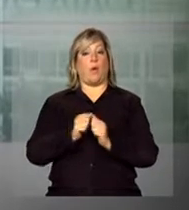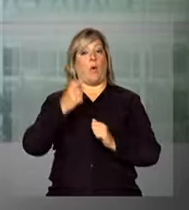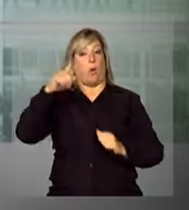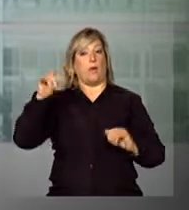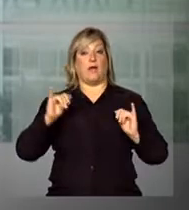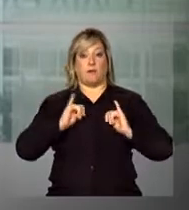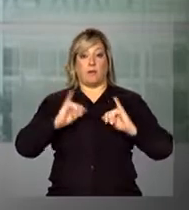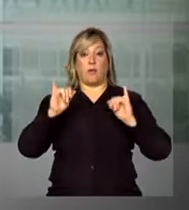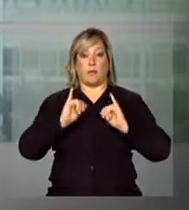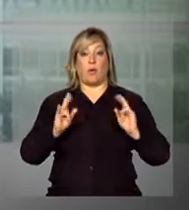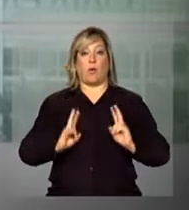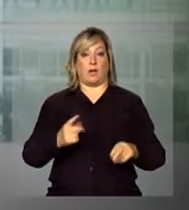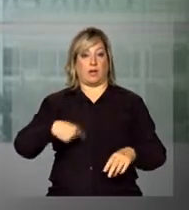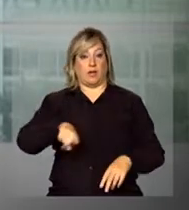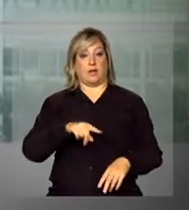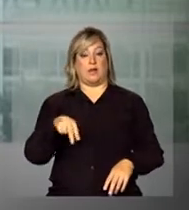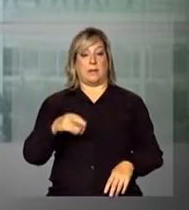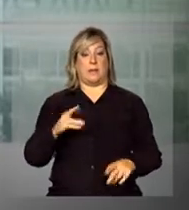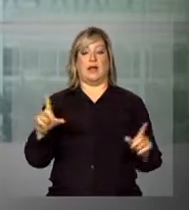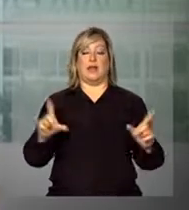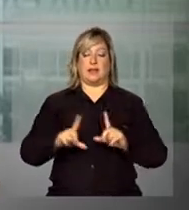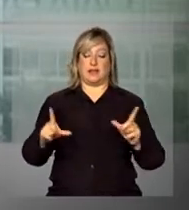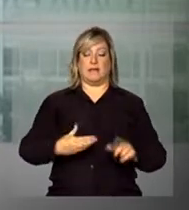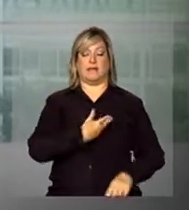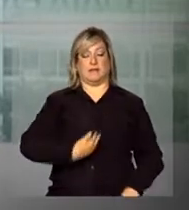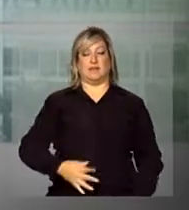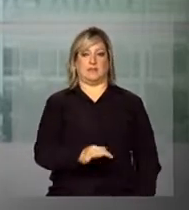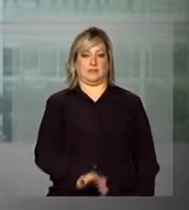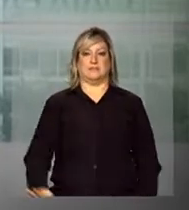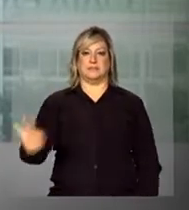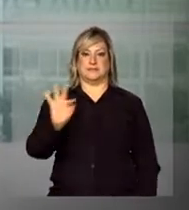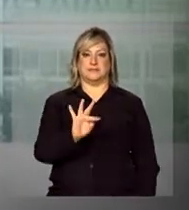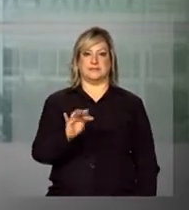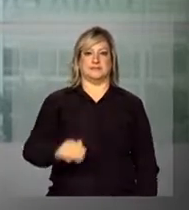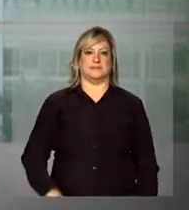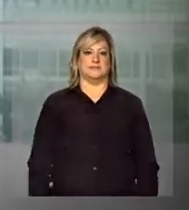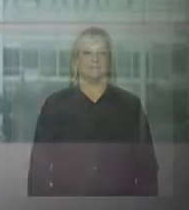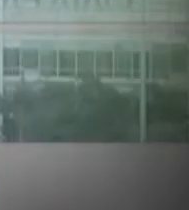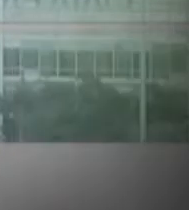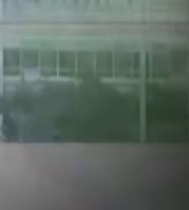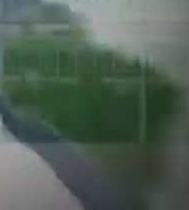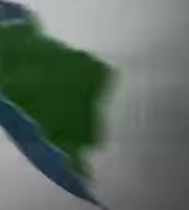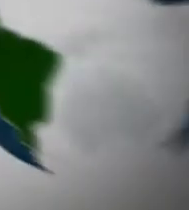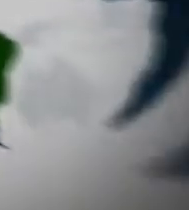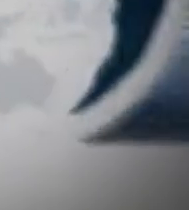com outras informações. Continue com a gente na NBR, a TV do Governo Federal.